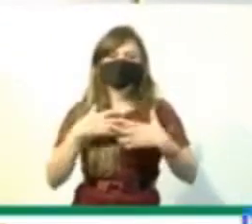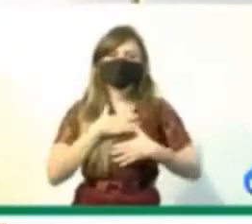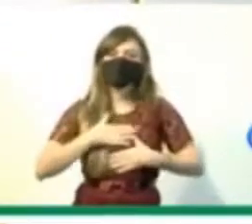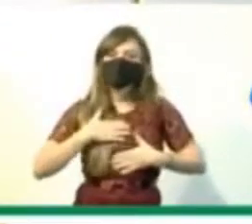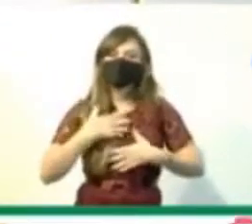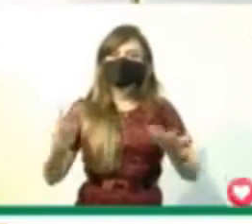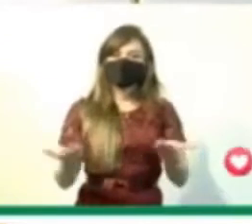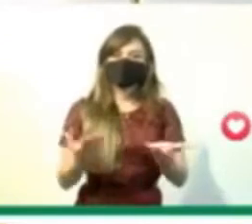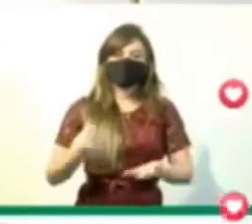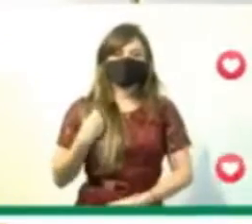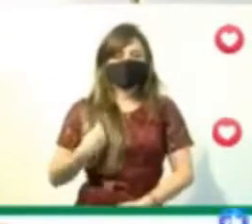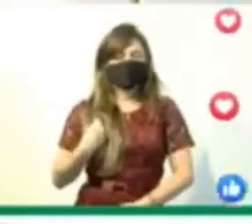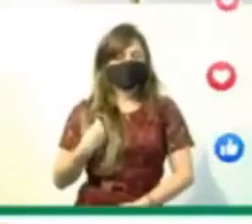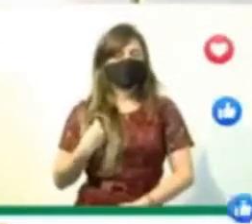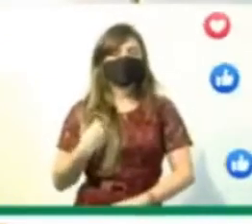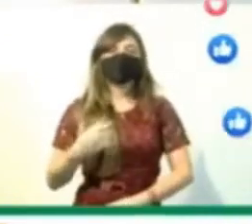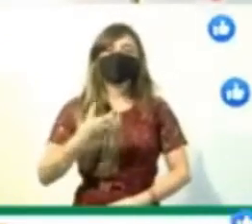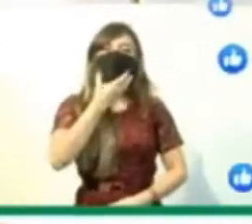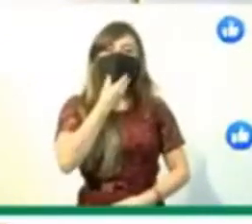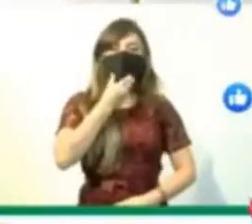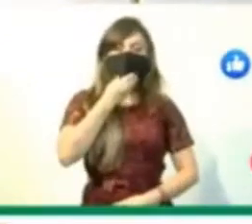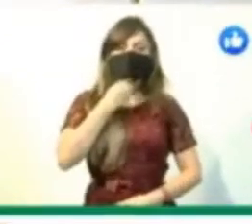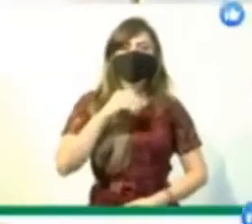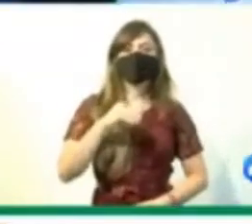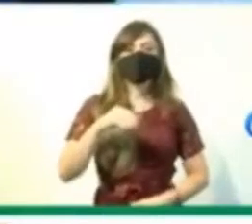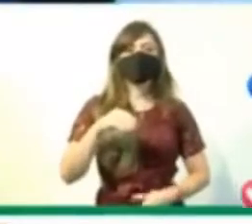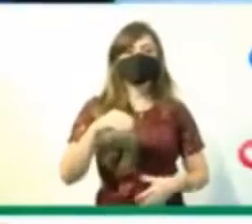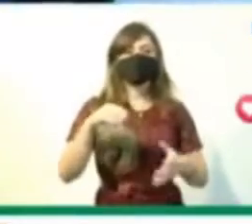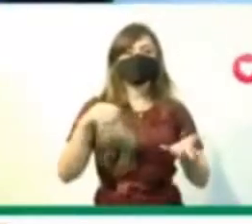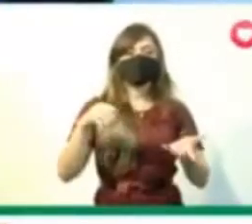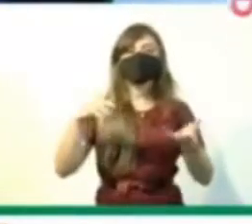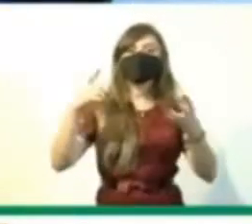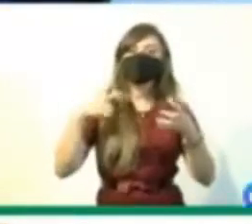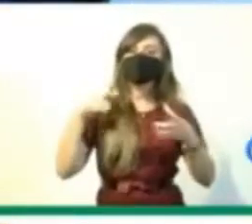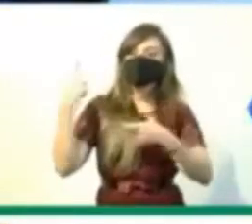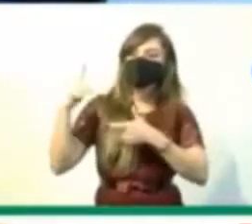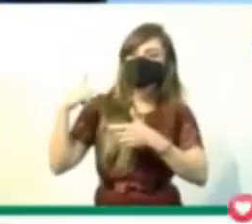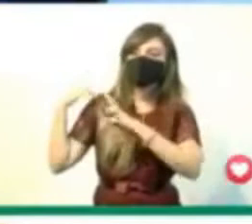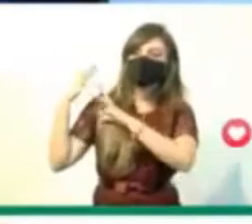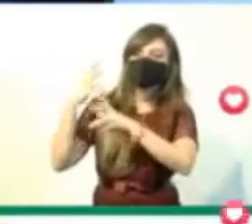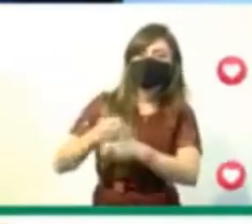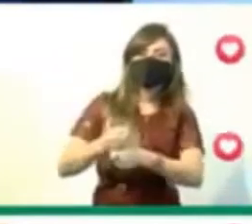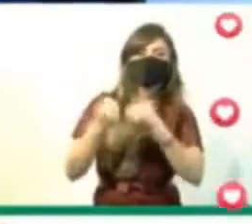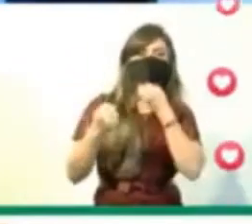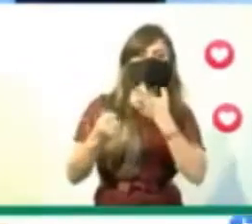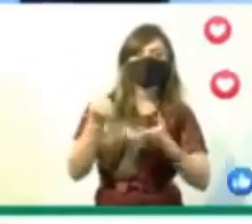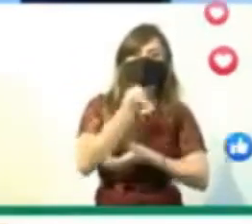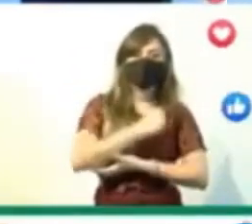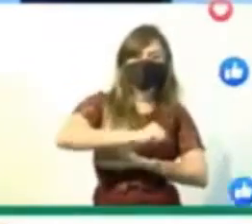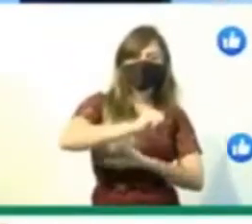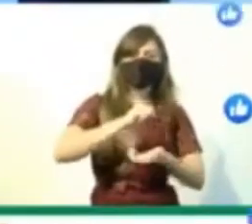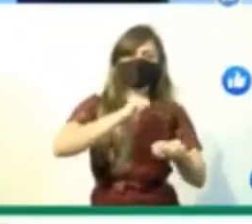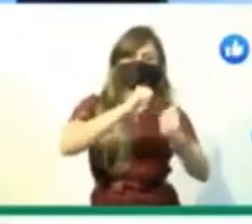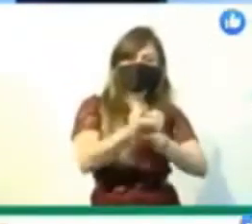aqui presente. E o seu Nilson Bernardo tem uma grande história aqui no município de Milagres, não só de defender a prática do